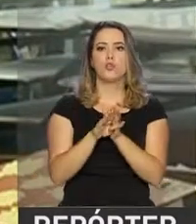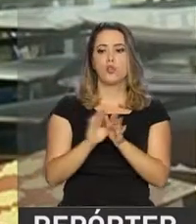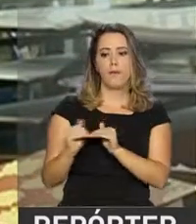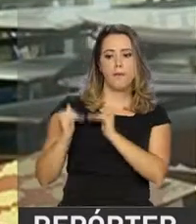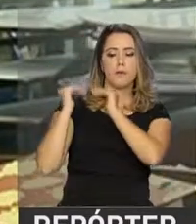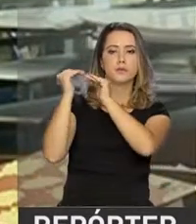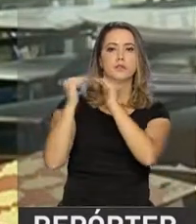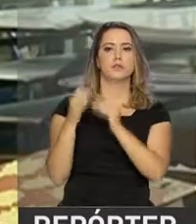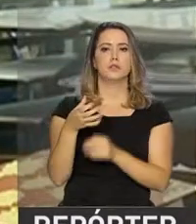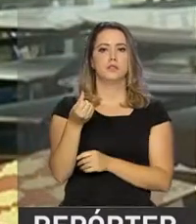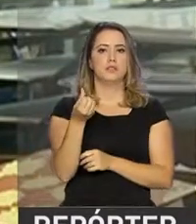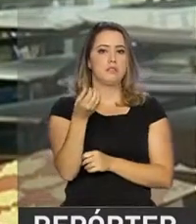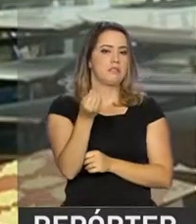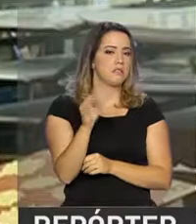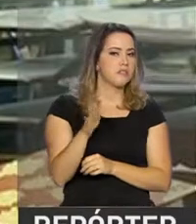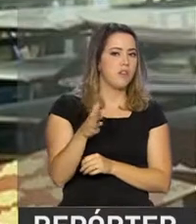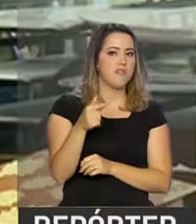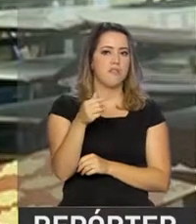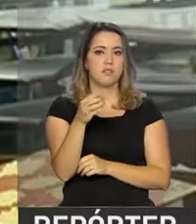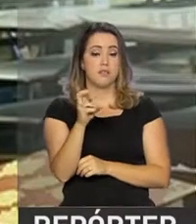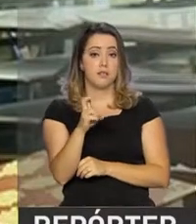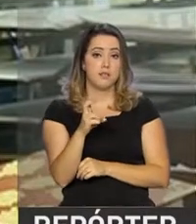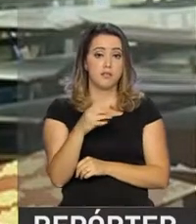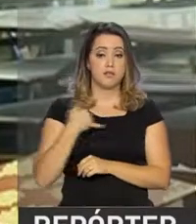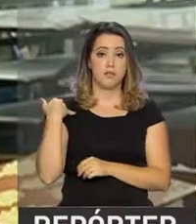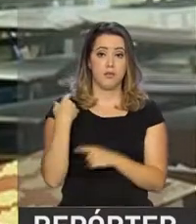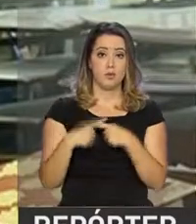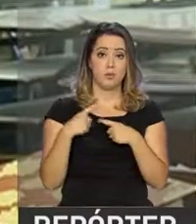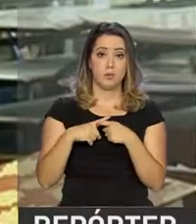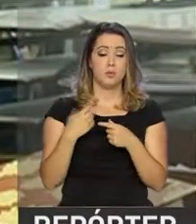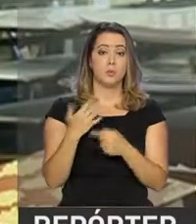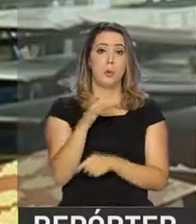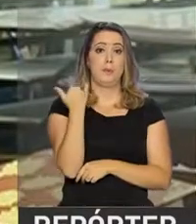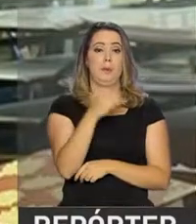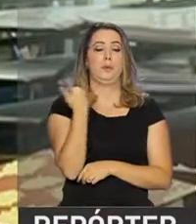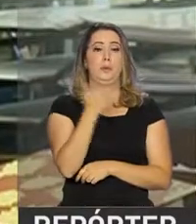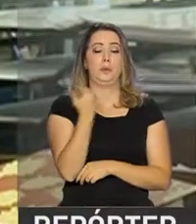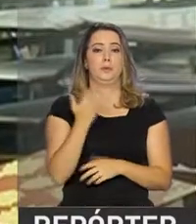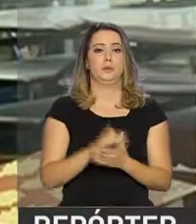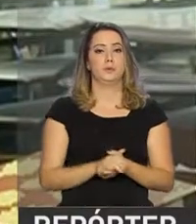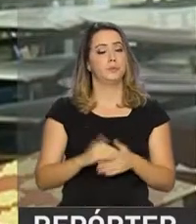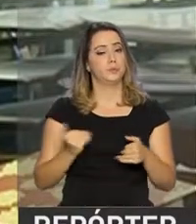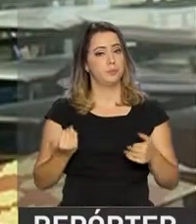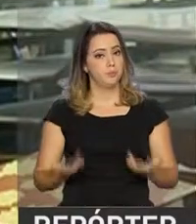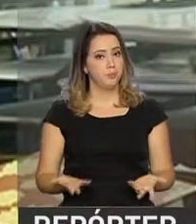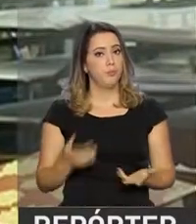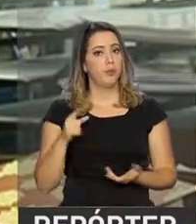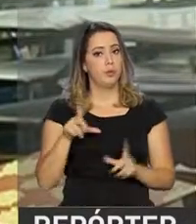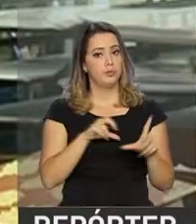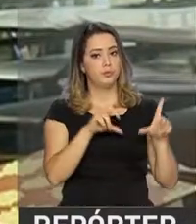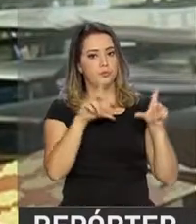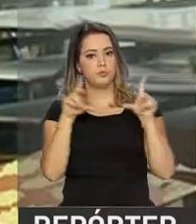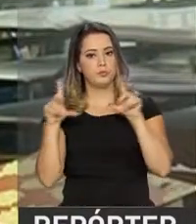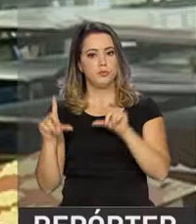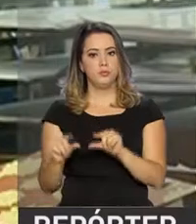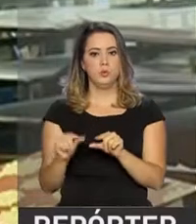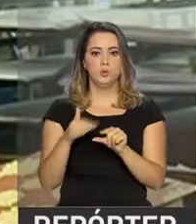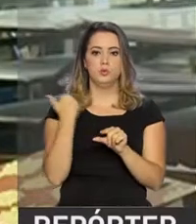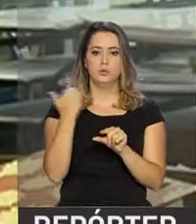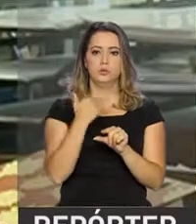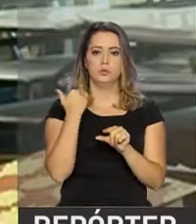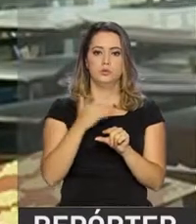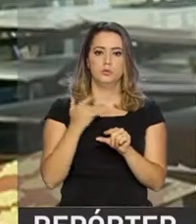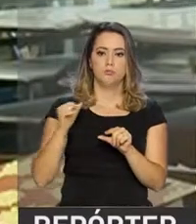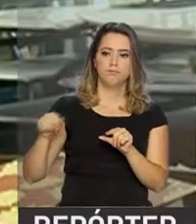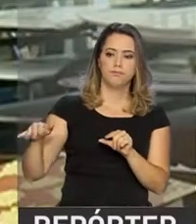topo a partir de 60 65 anos em função dos altos níveis de mortalidade para essa diminuição da mortalidade